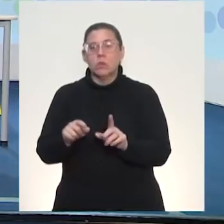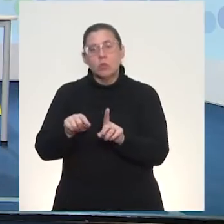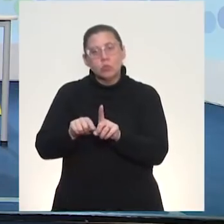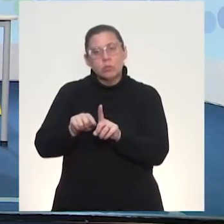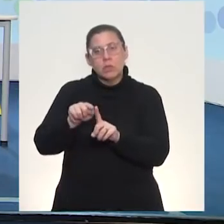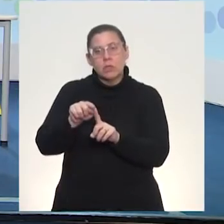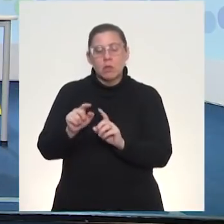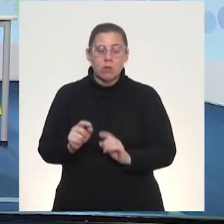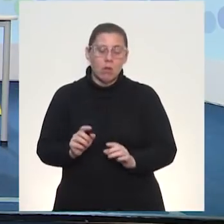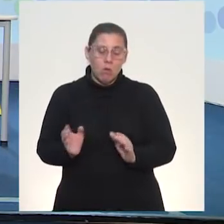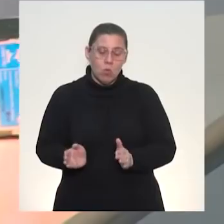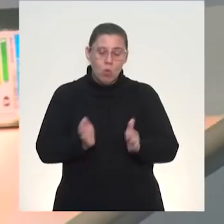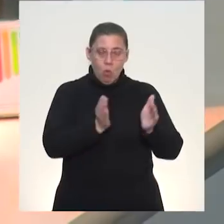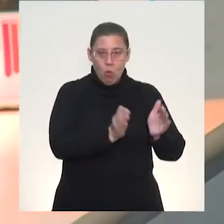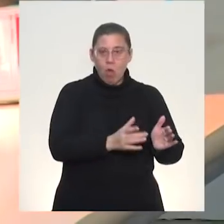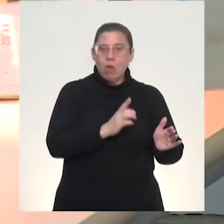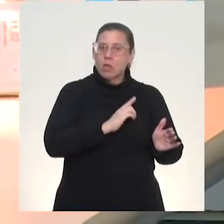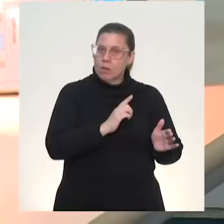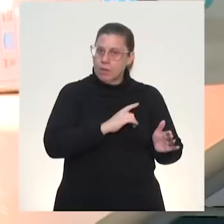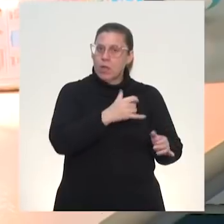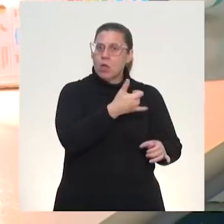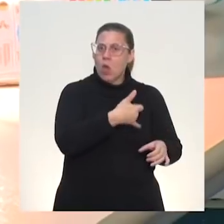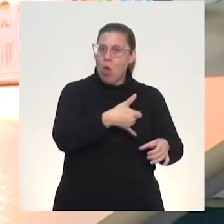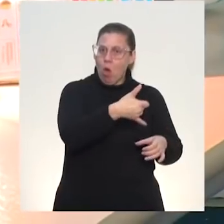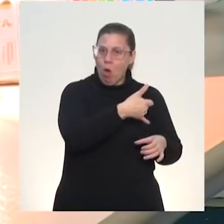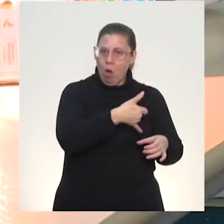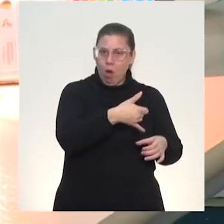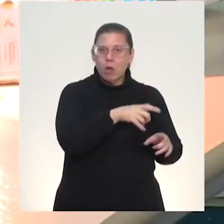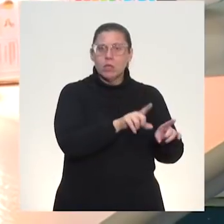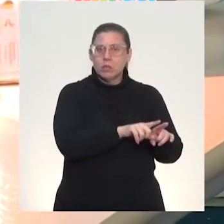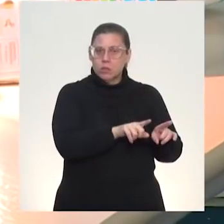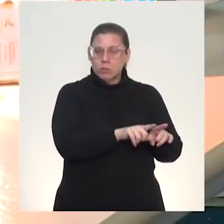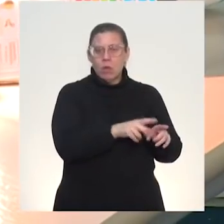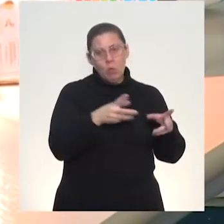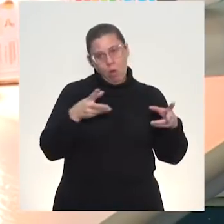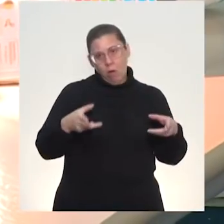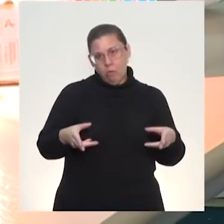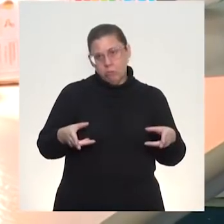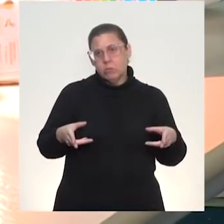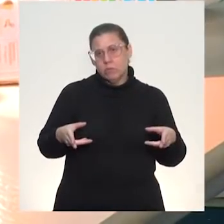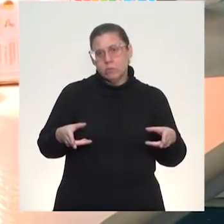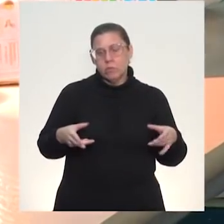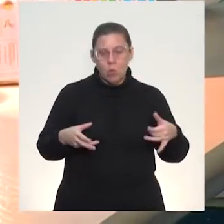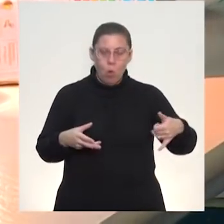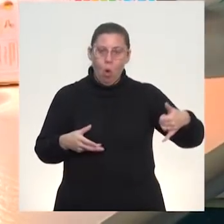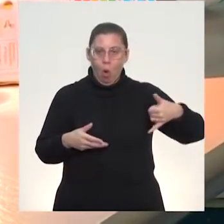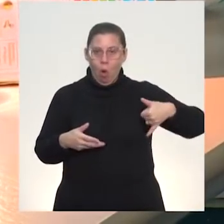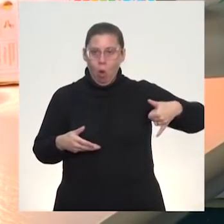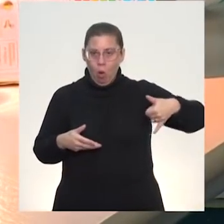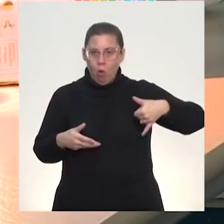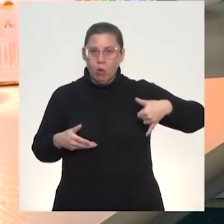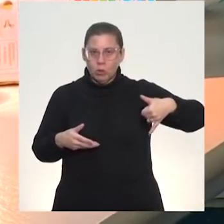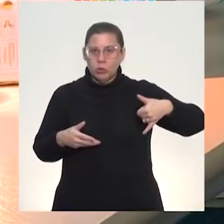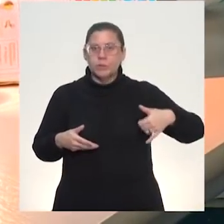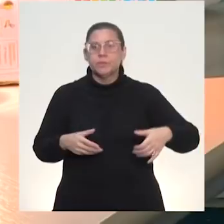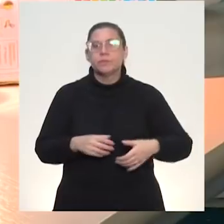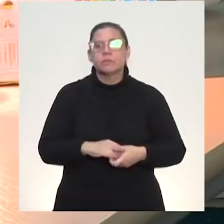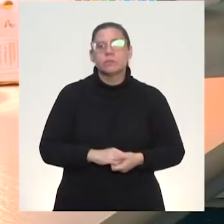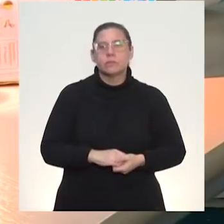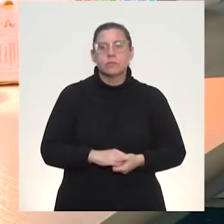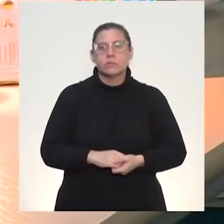aqui próxima à lâmpada LED também tem óleo e eu tenho aqui dentro também o mesmo óleo, né? Lógico, como o óleo está caro, eu peguei o óleo, estou reutilizando o óleo, né,